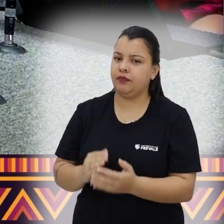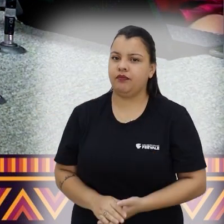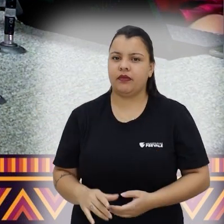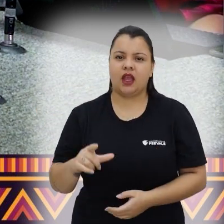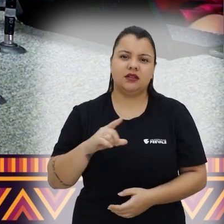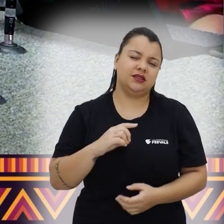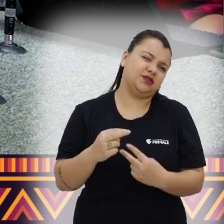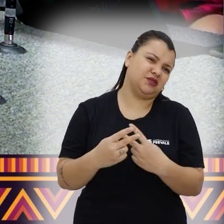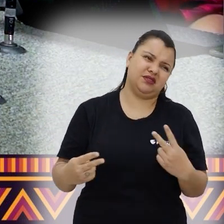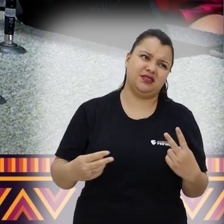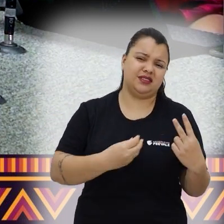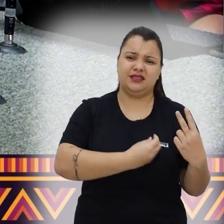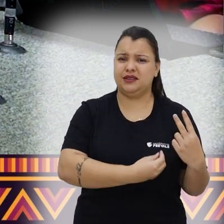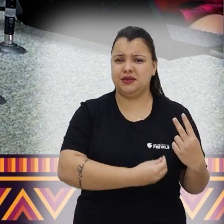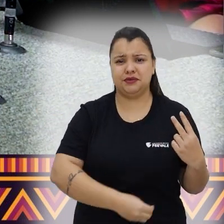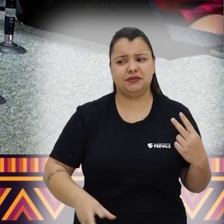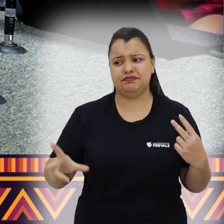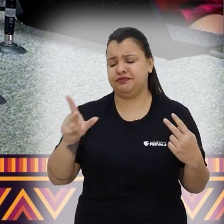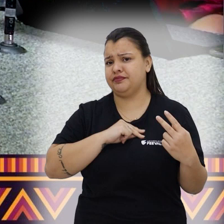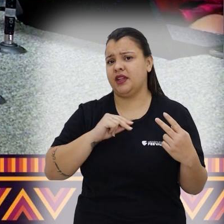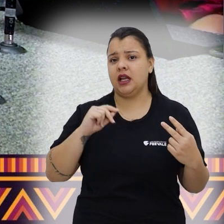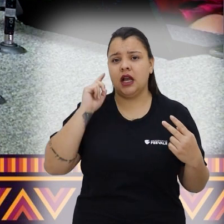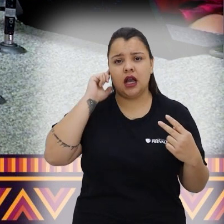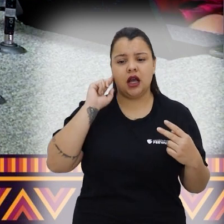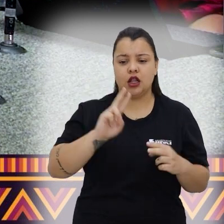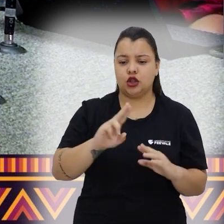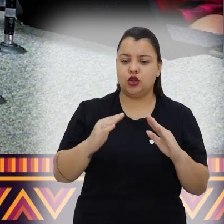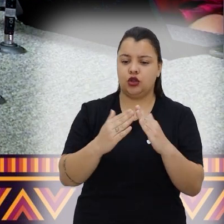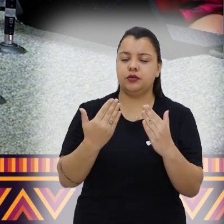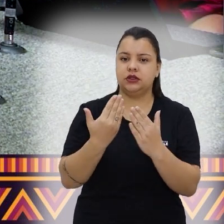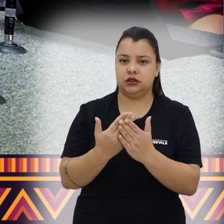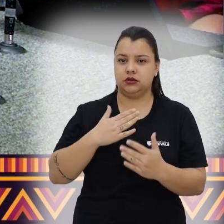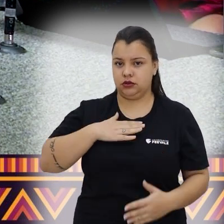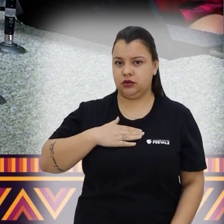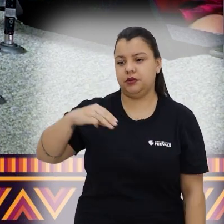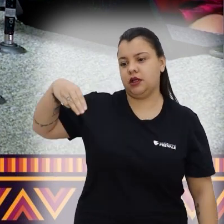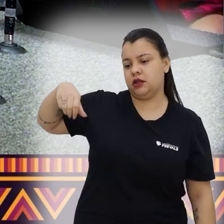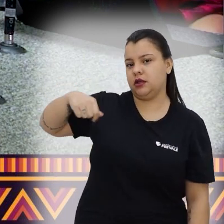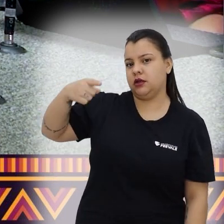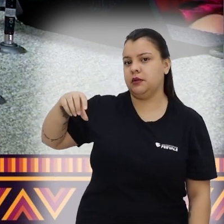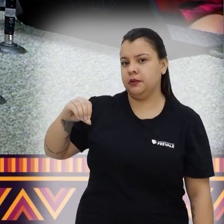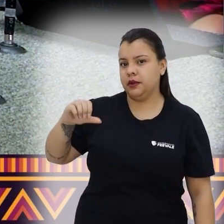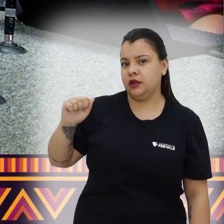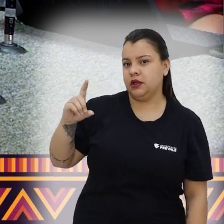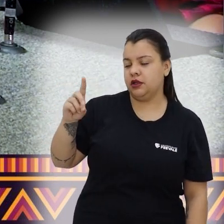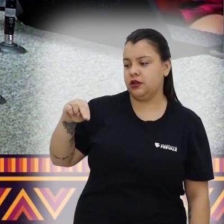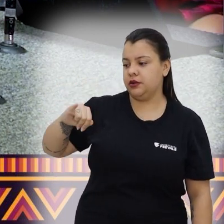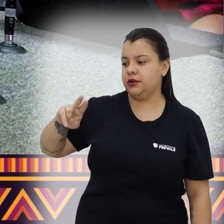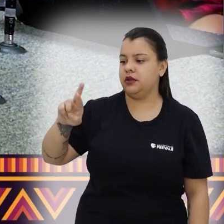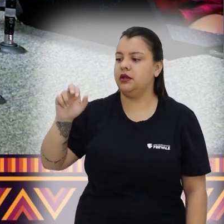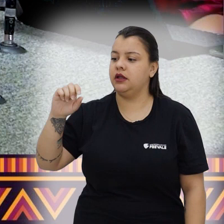absurdas, assim, na minha história de vida. Eu estudei numa escola chamada Mãe Admirável e eu tenho uma certa